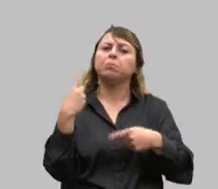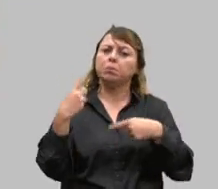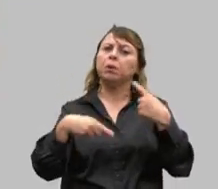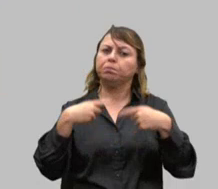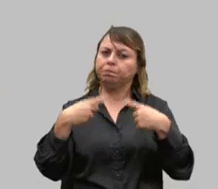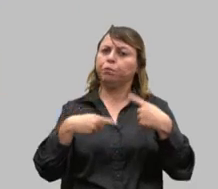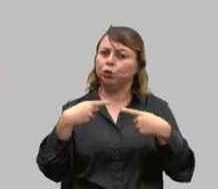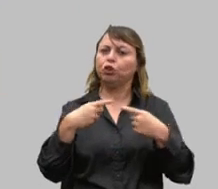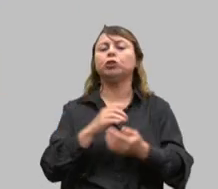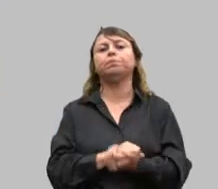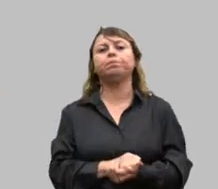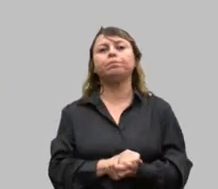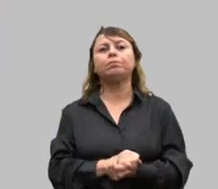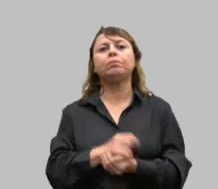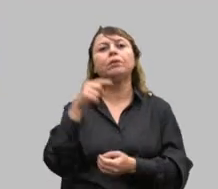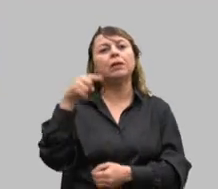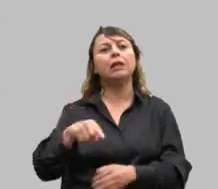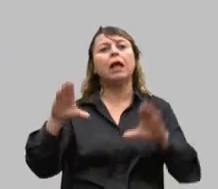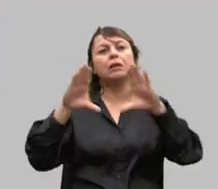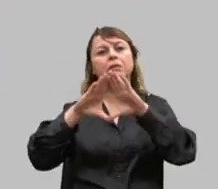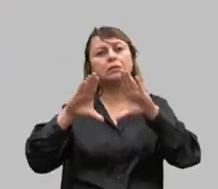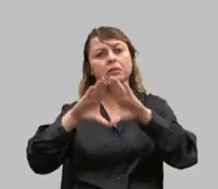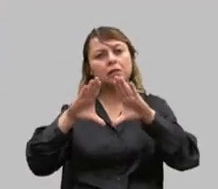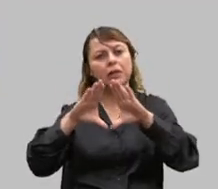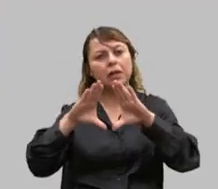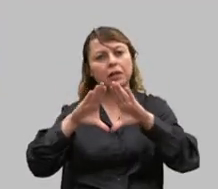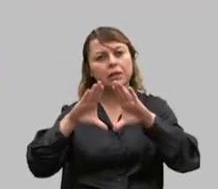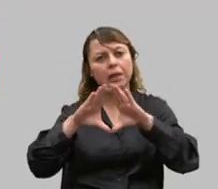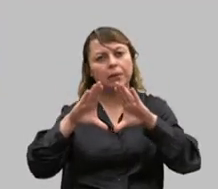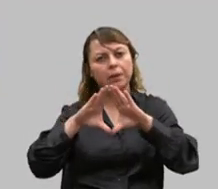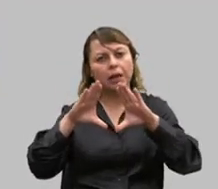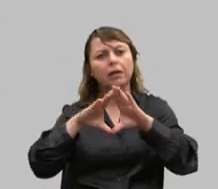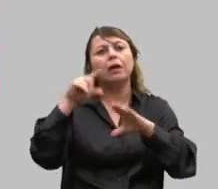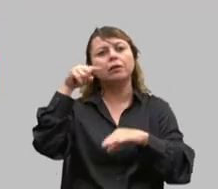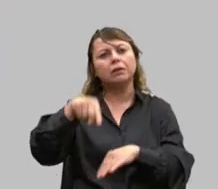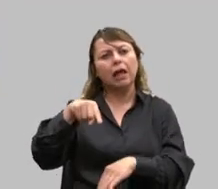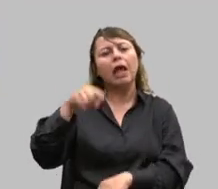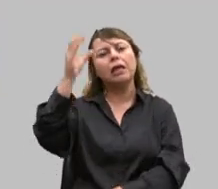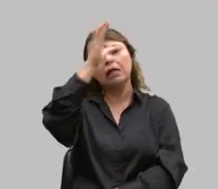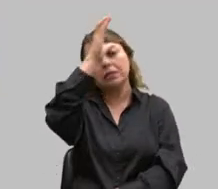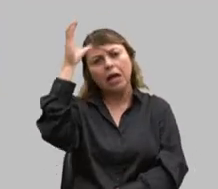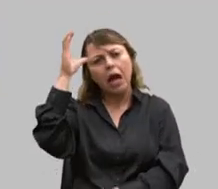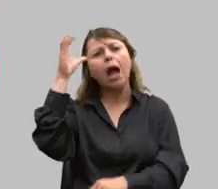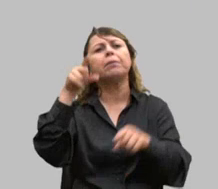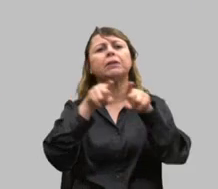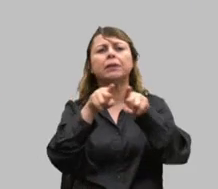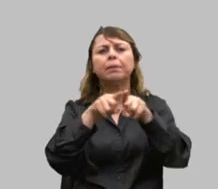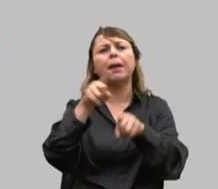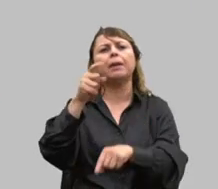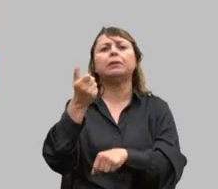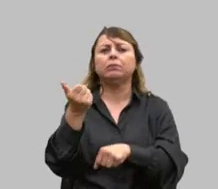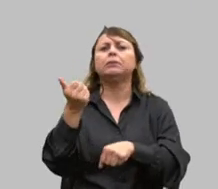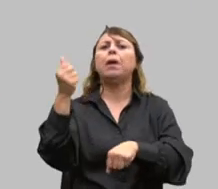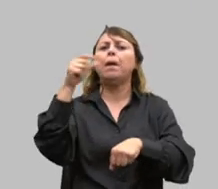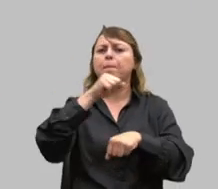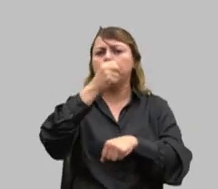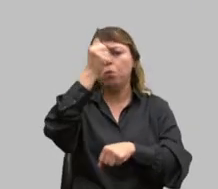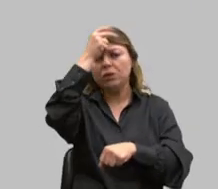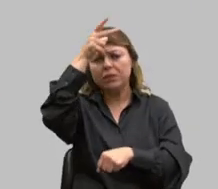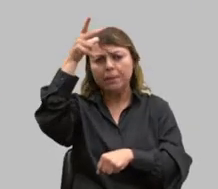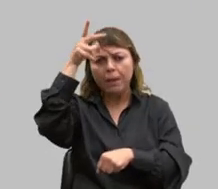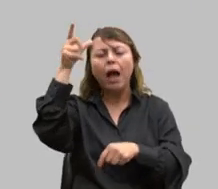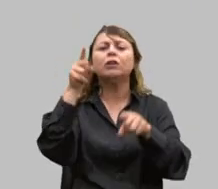exemplo aqui que Assembleia é fácil juntamente com as camas municipais realmente dos jovens